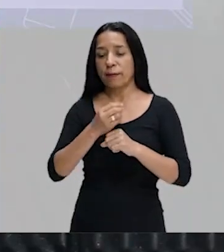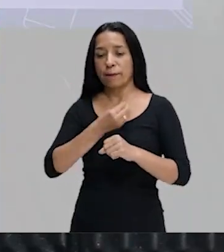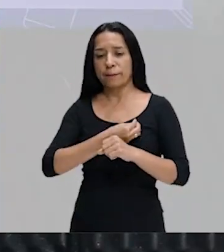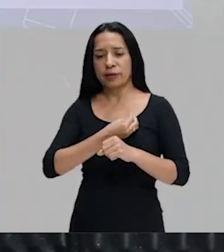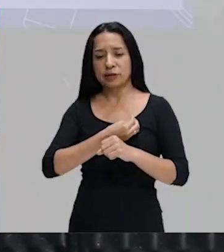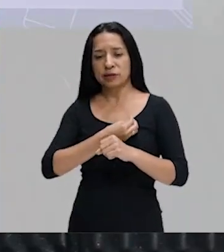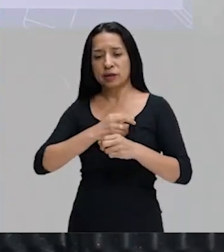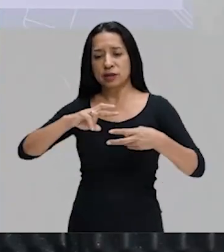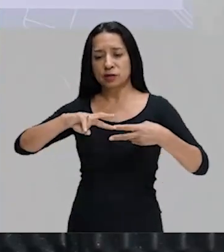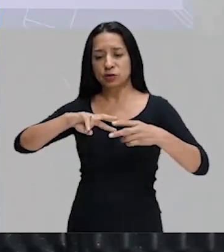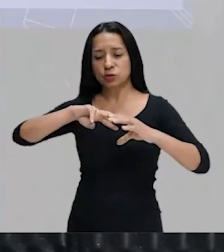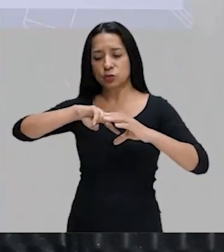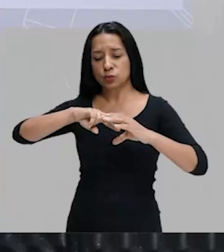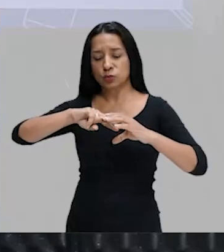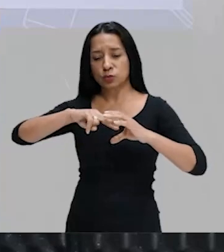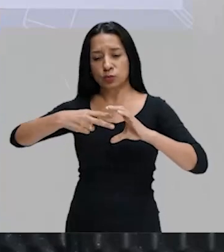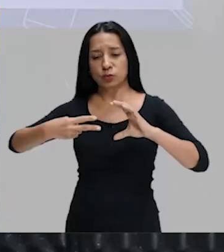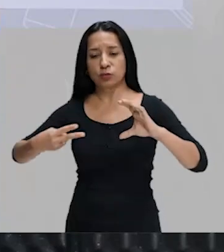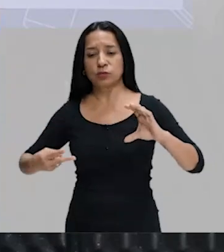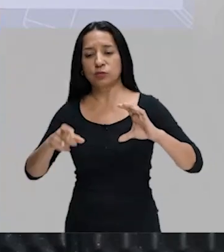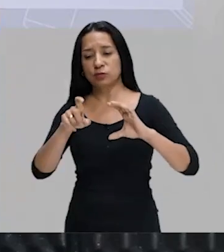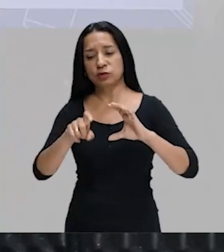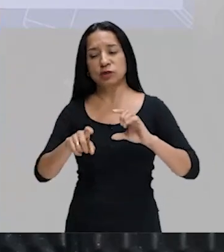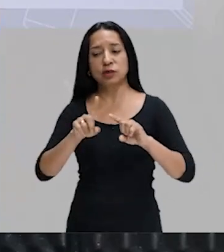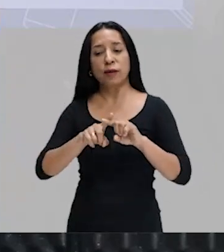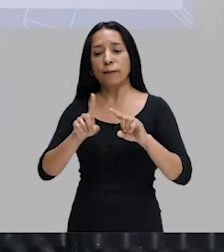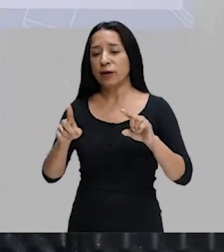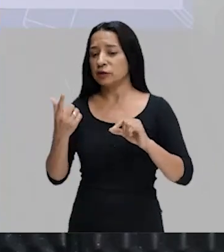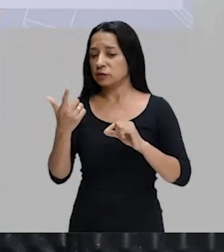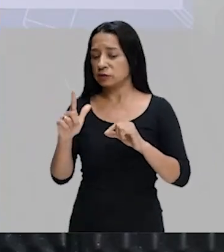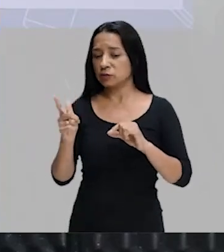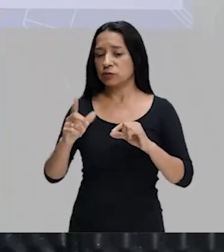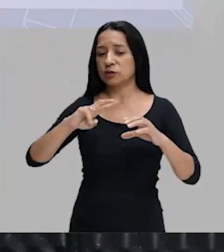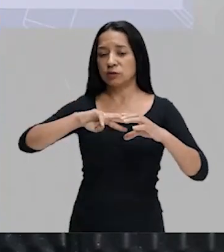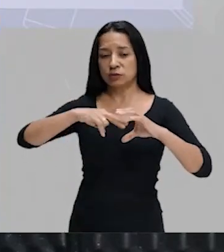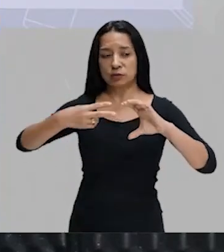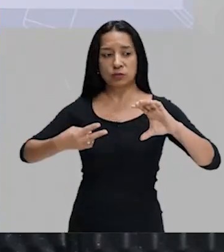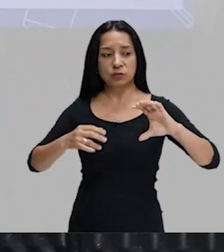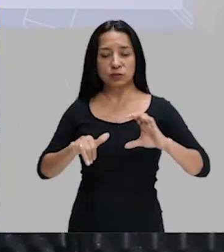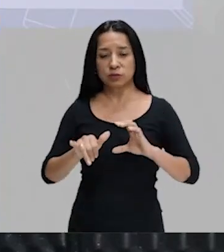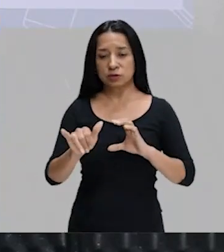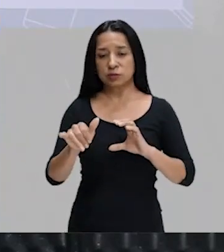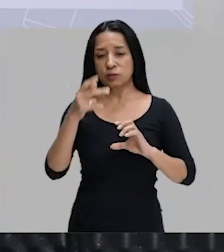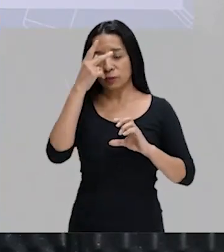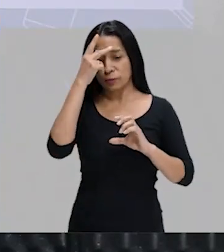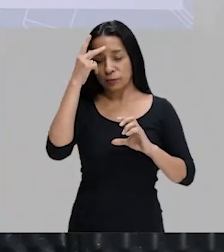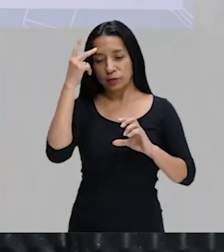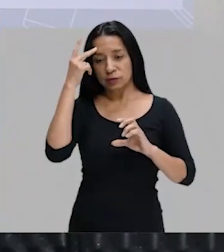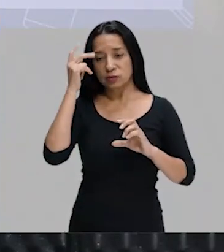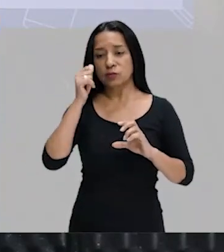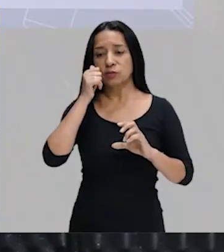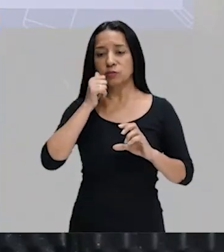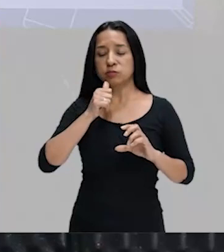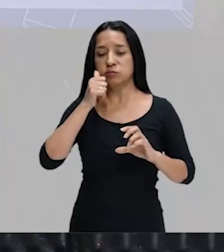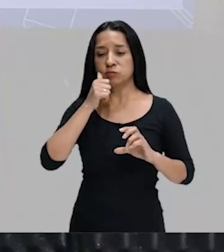mas não está presente no cromossomo Y. Tá? Então, indivíduos do sexo